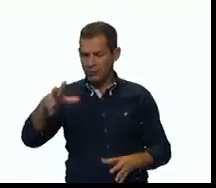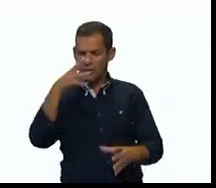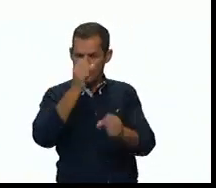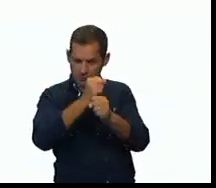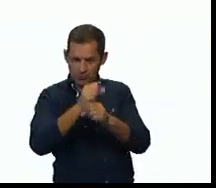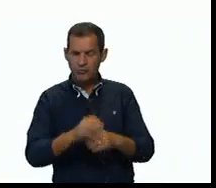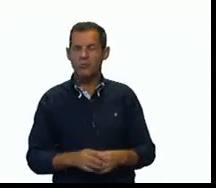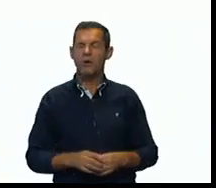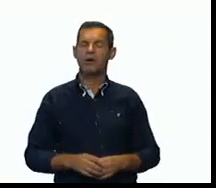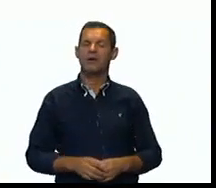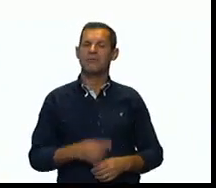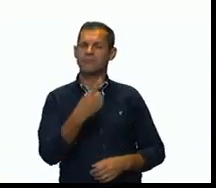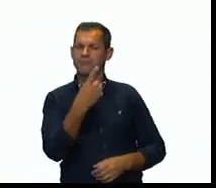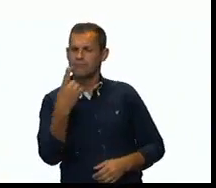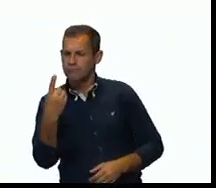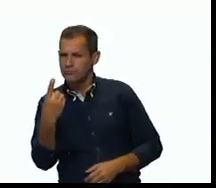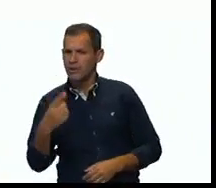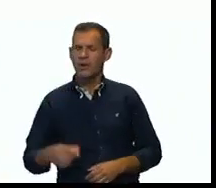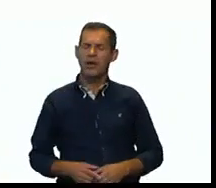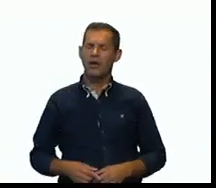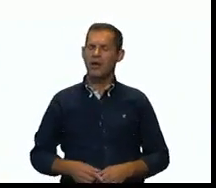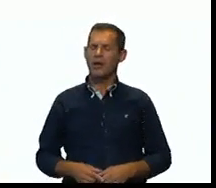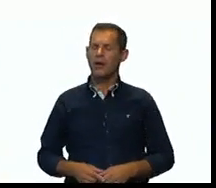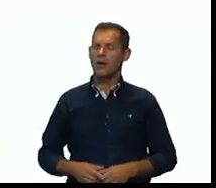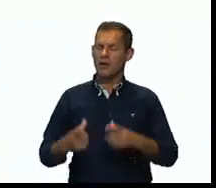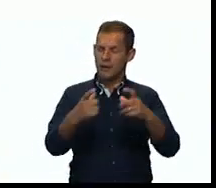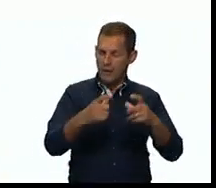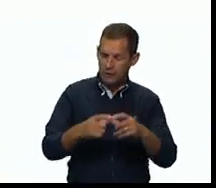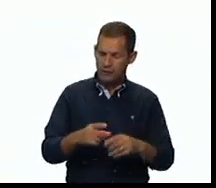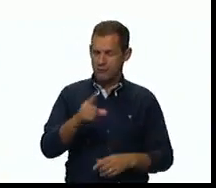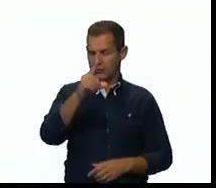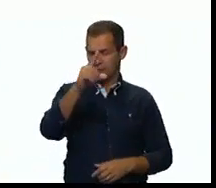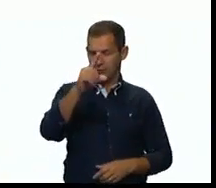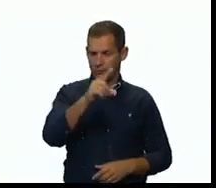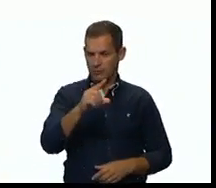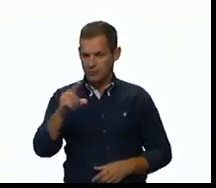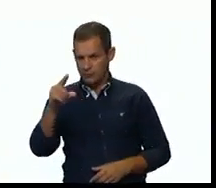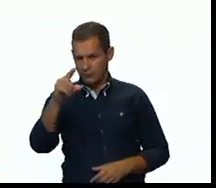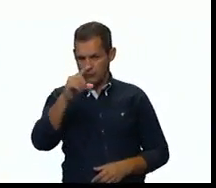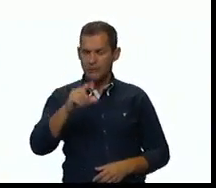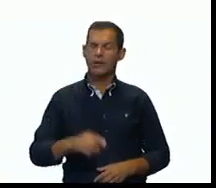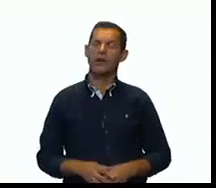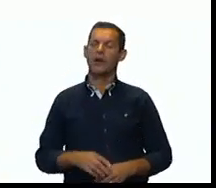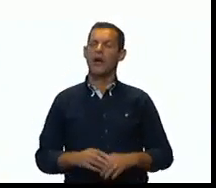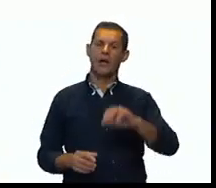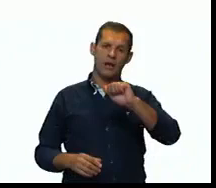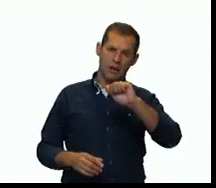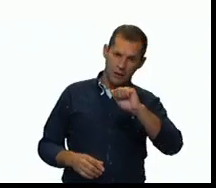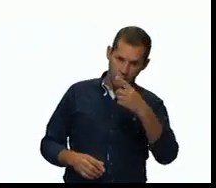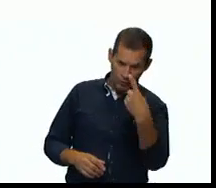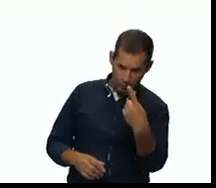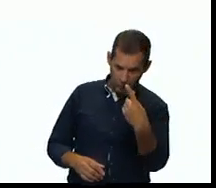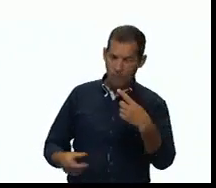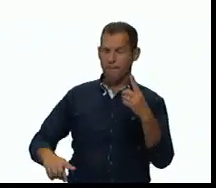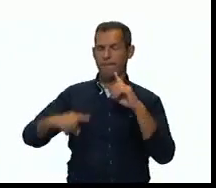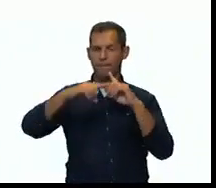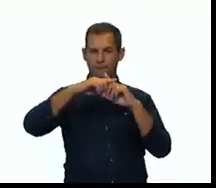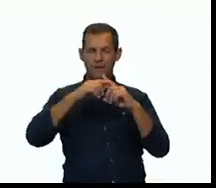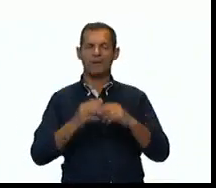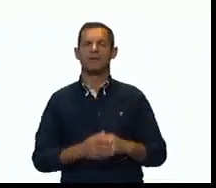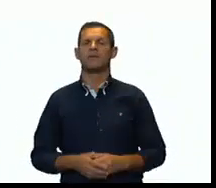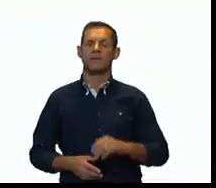soma da área de cada um desses retângulos. Então, a área será A1